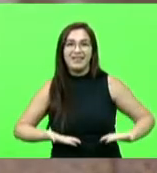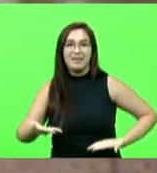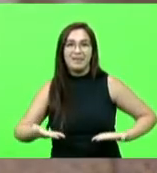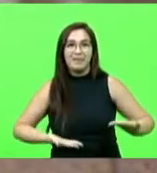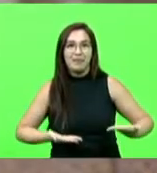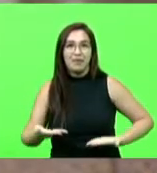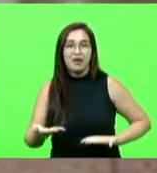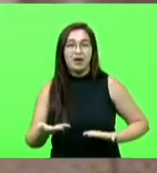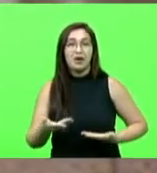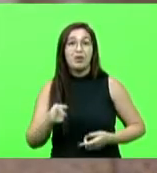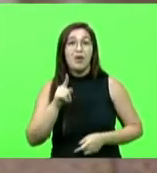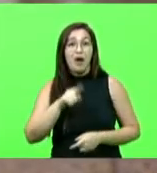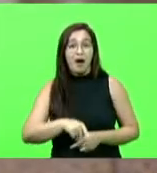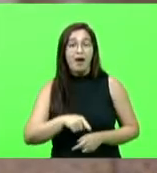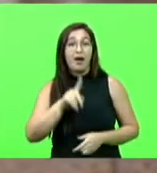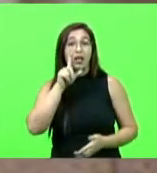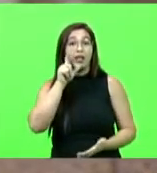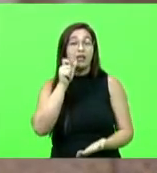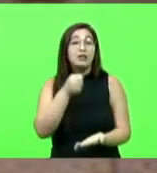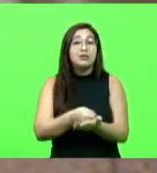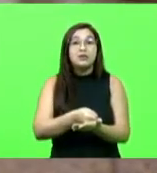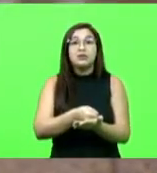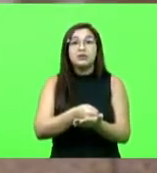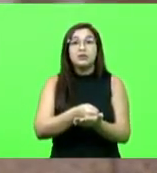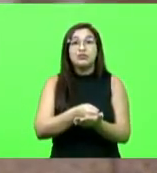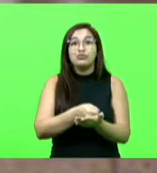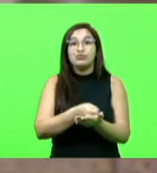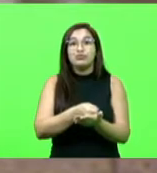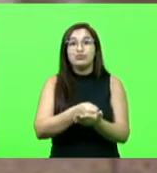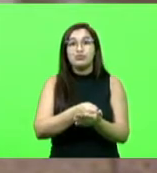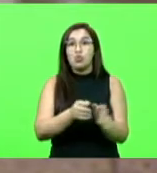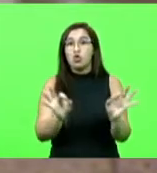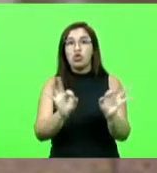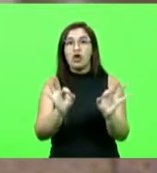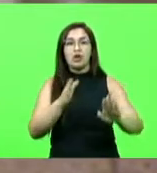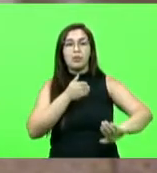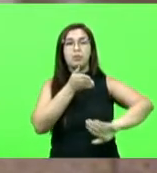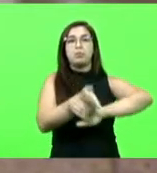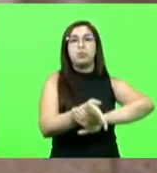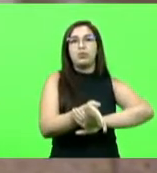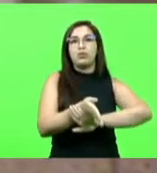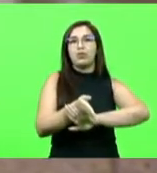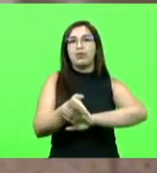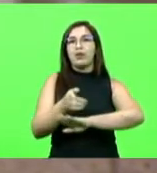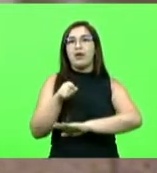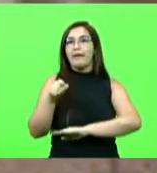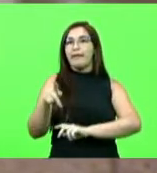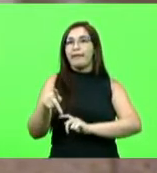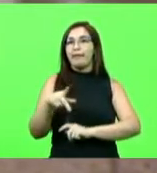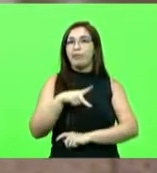é decidido sem a intervenção do ente público.